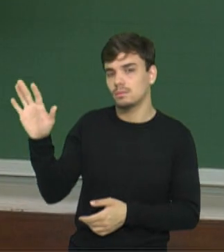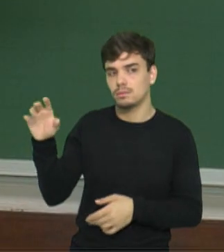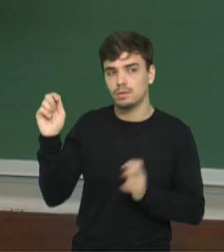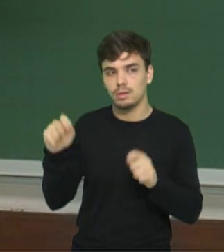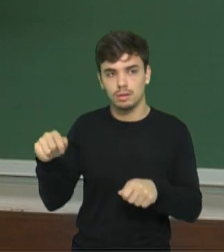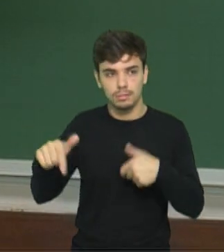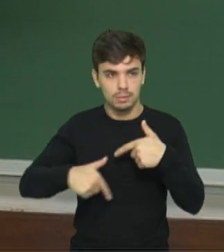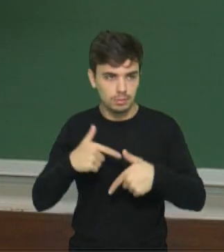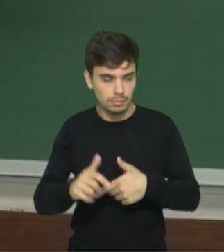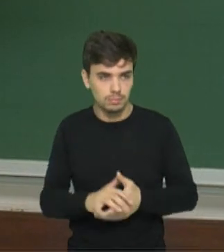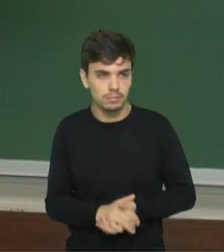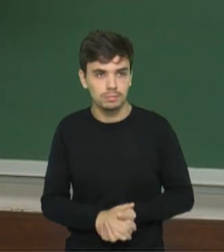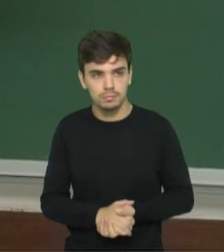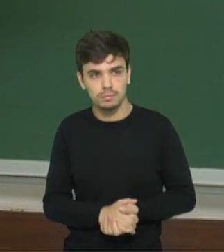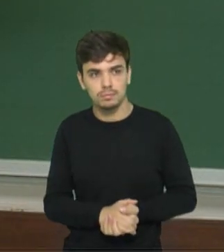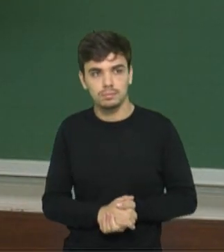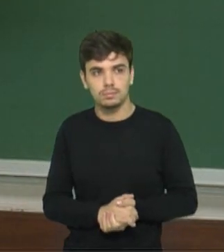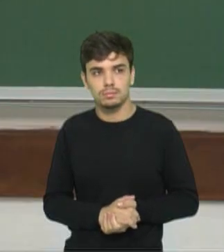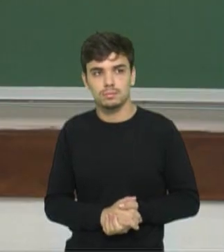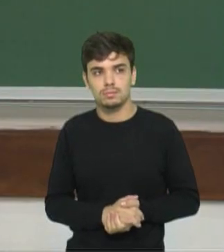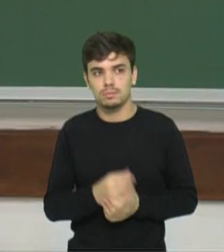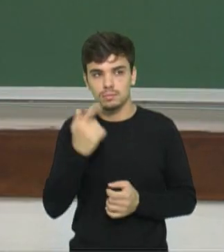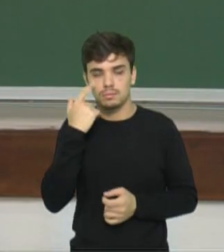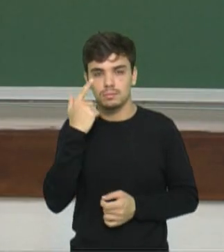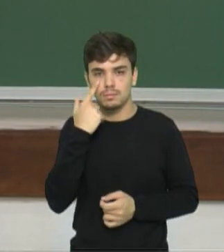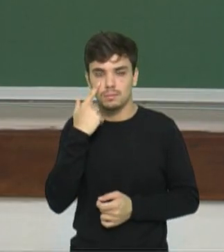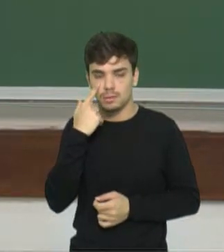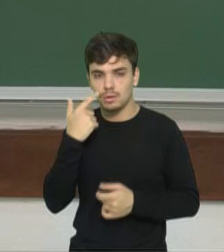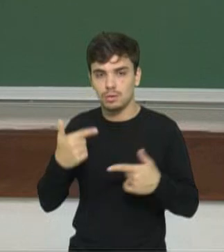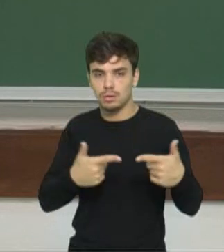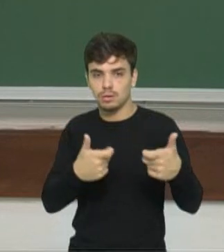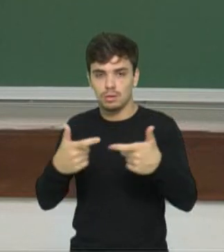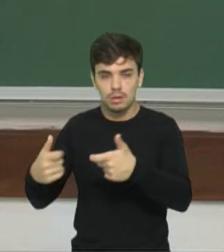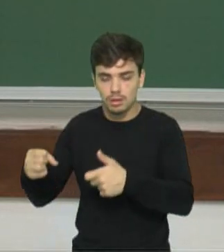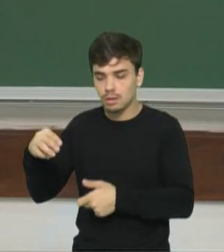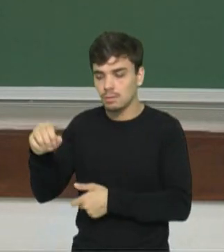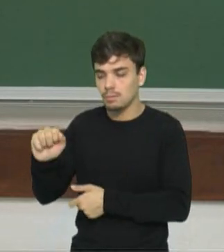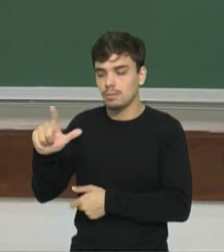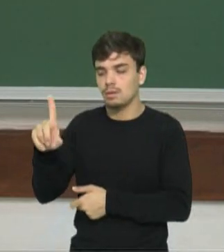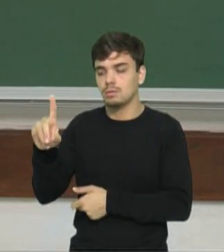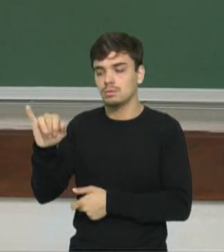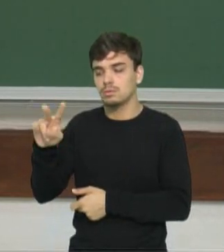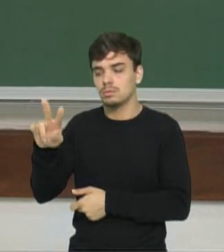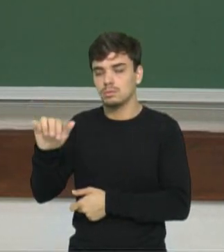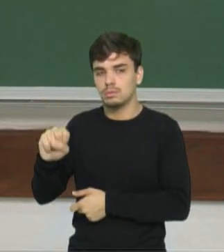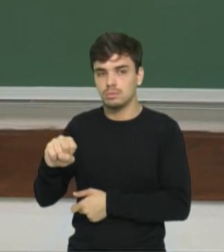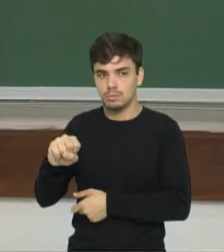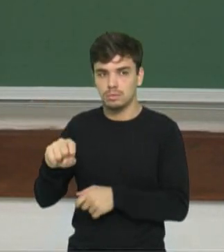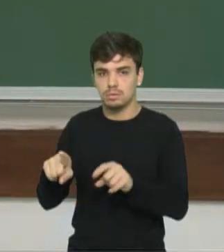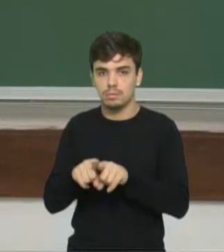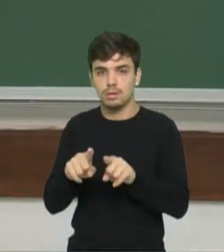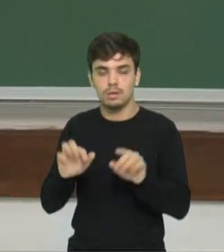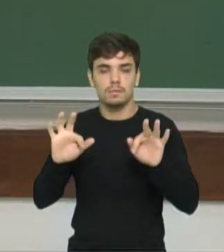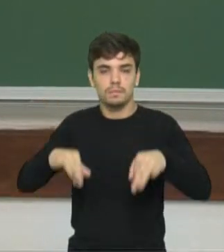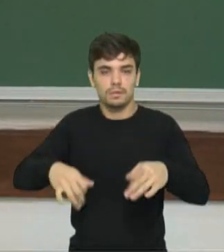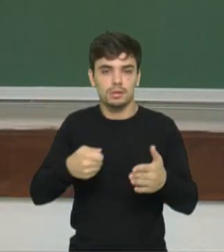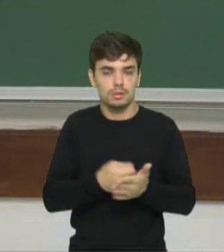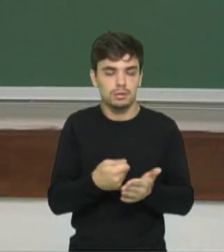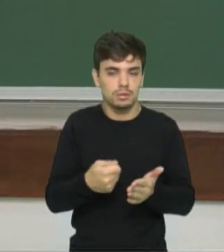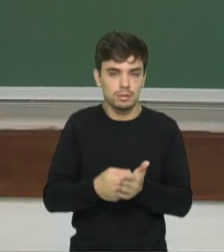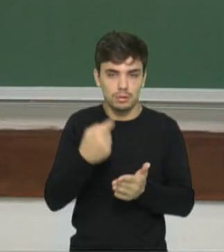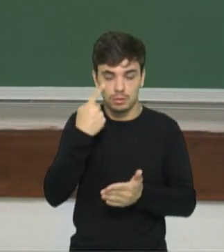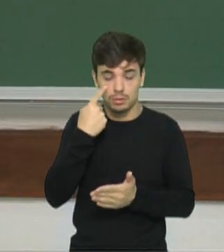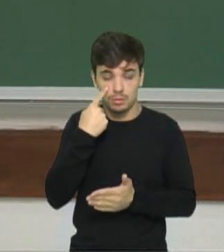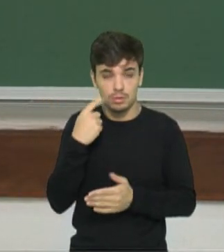possa trabalhar, né? Guerra das Maldivas e o fim da ditadura. Em 1982, o governo